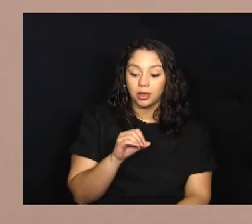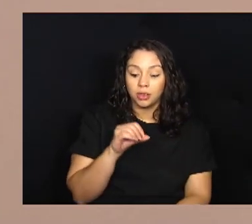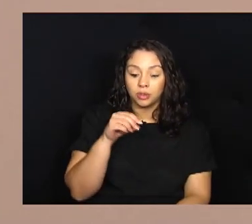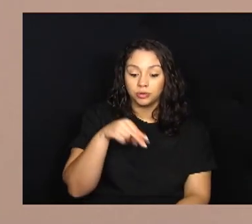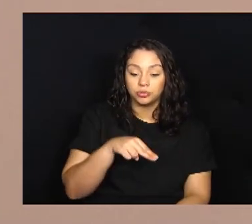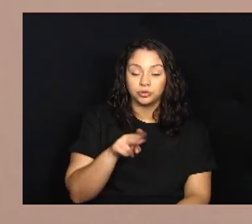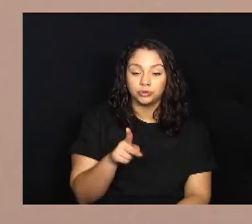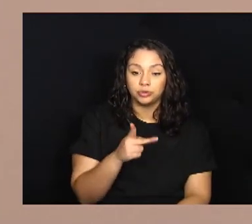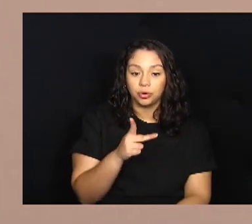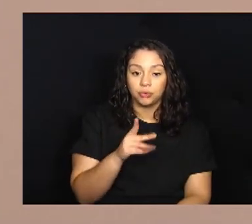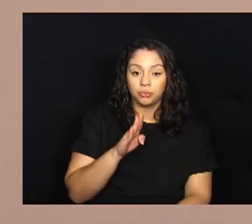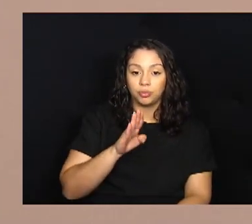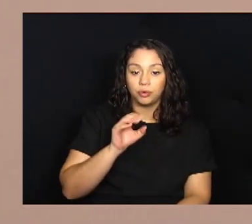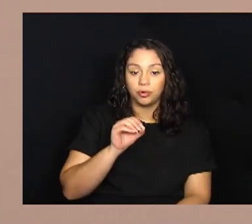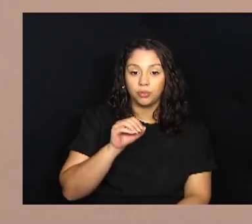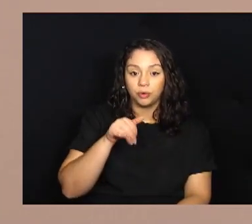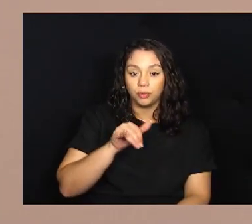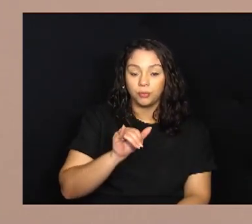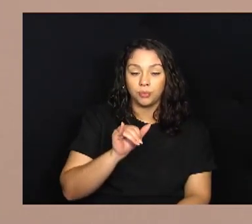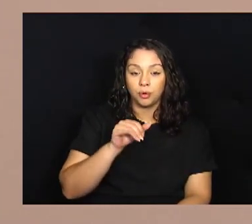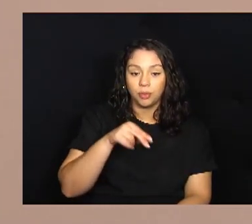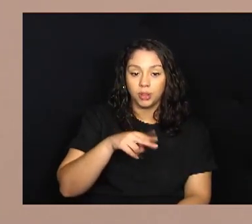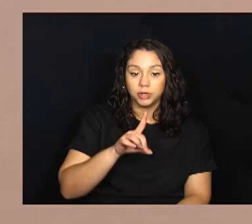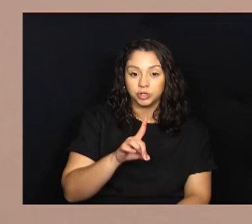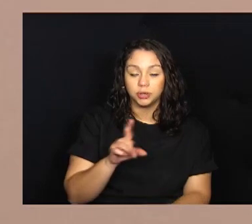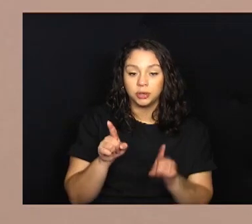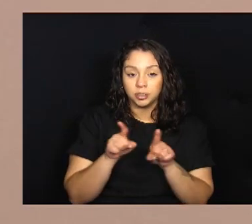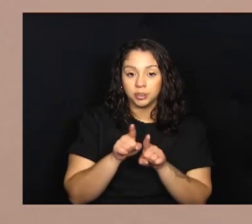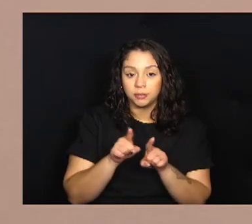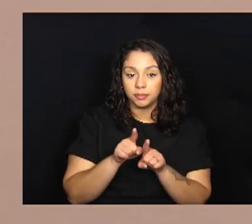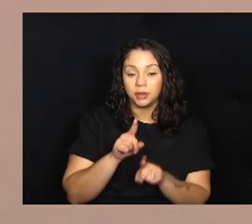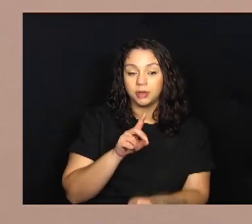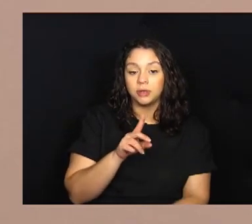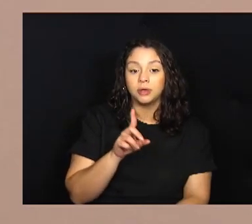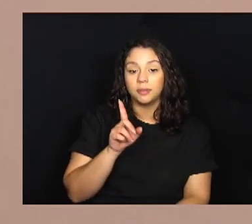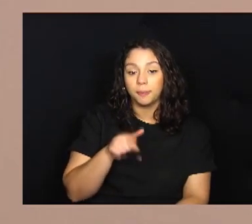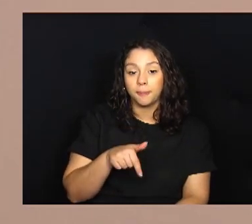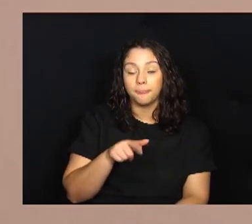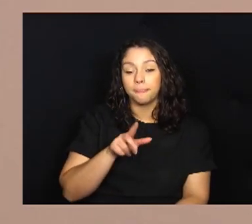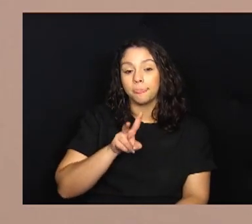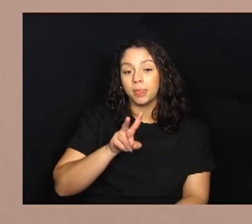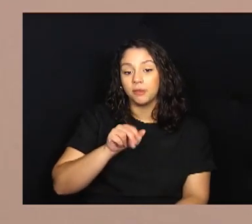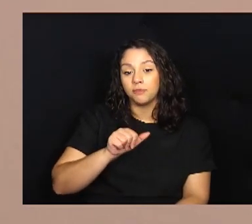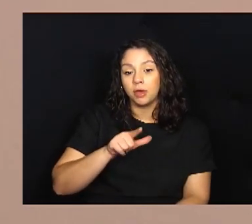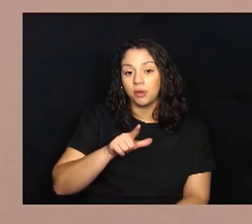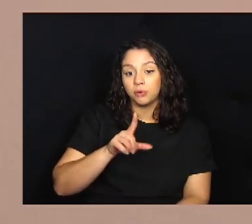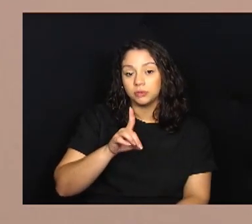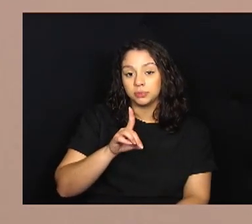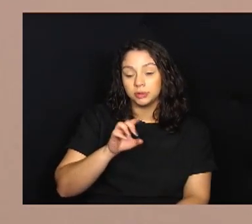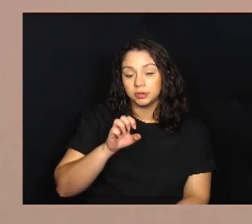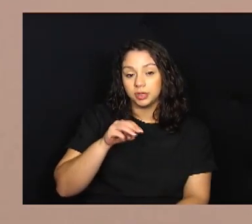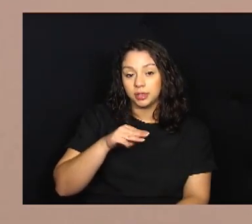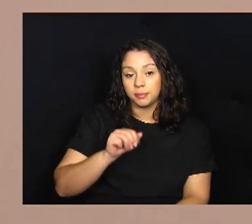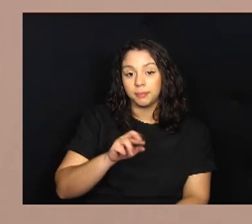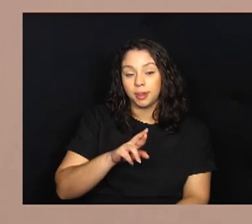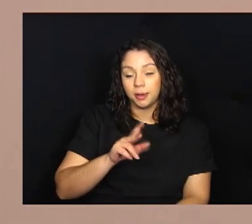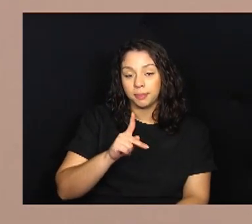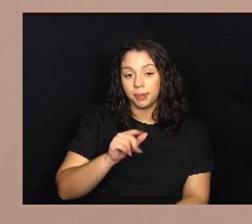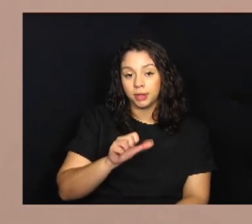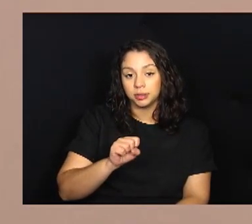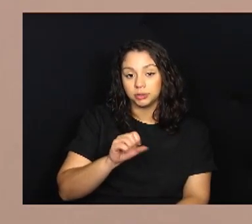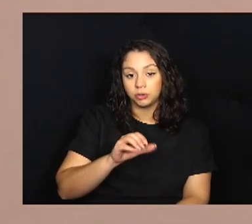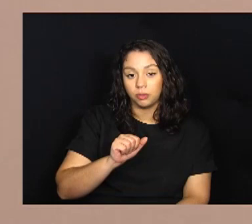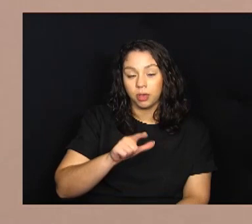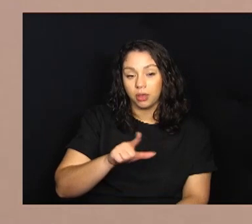a segunda, Avenida Amoreiras, terceira, Via Expressa Valdemar Pascoal, quarta, Avenida